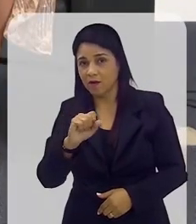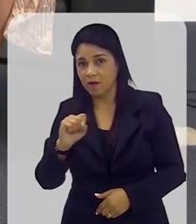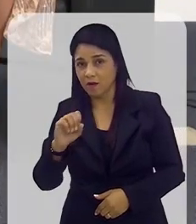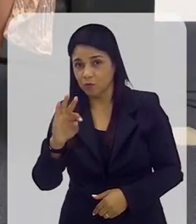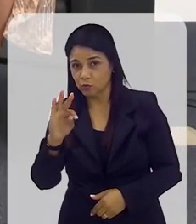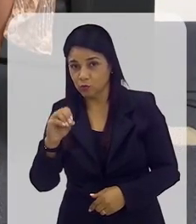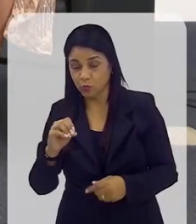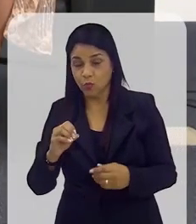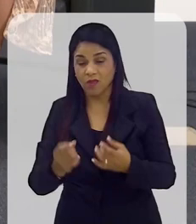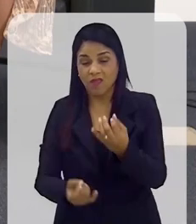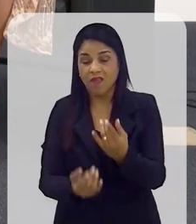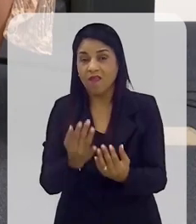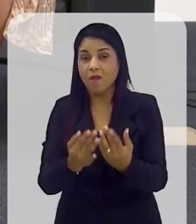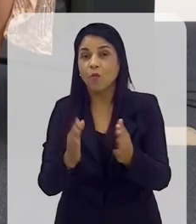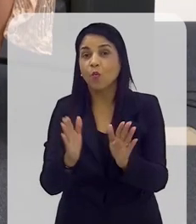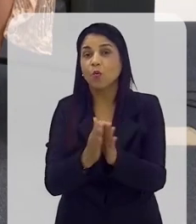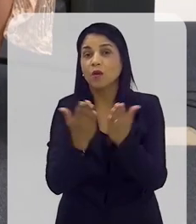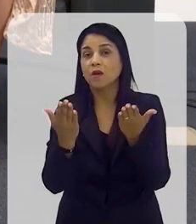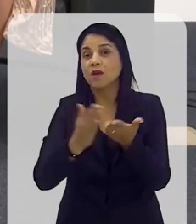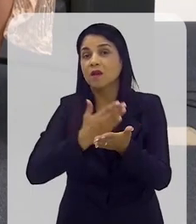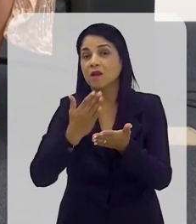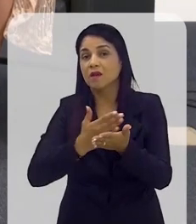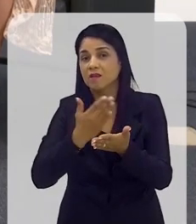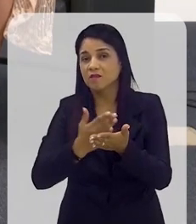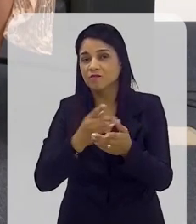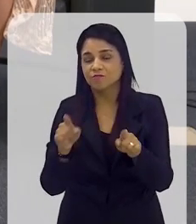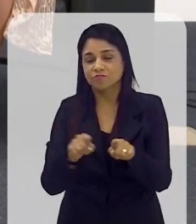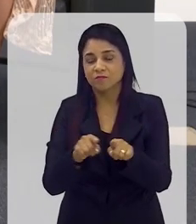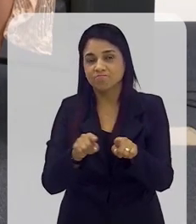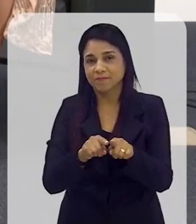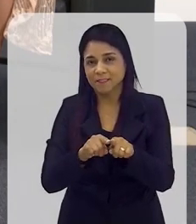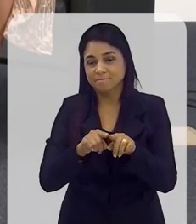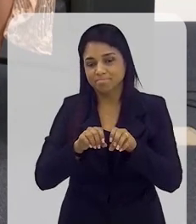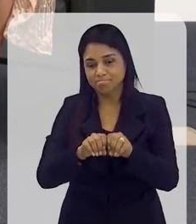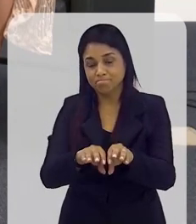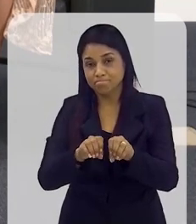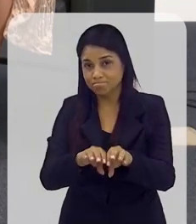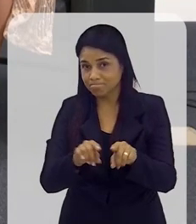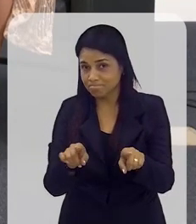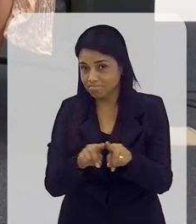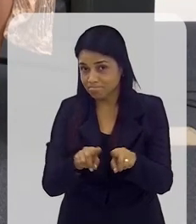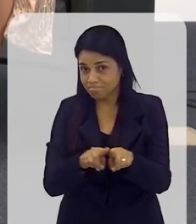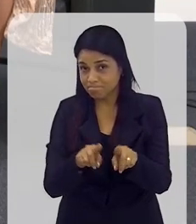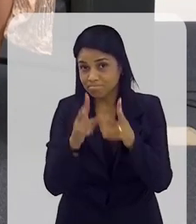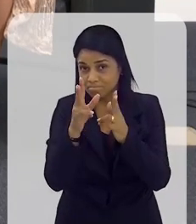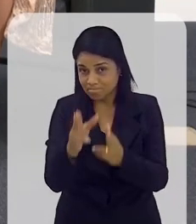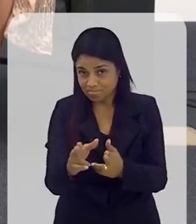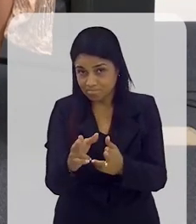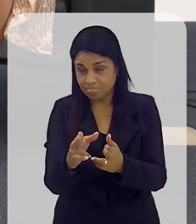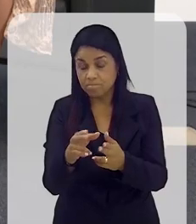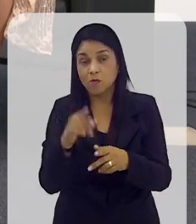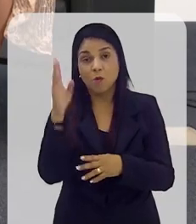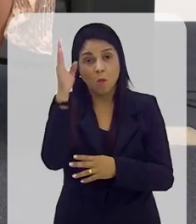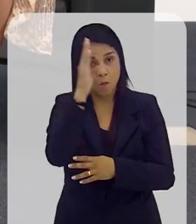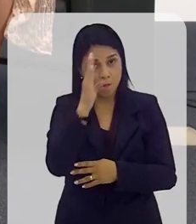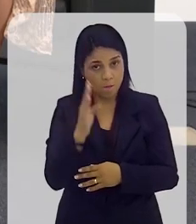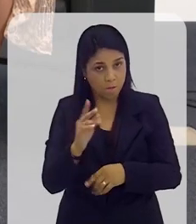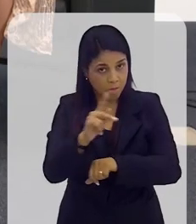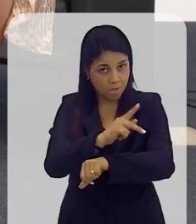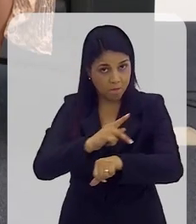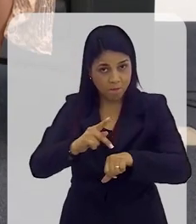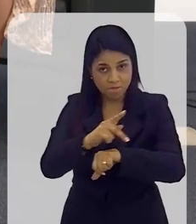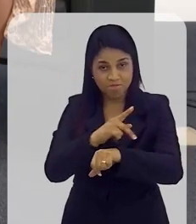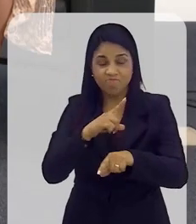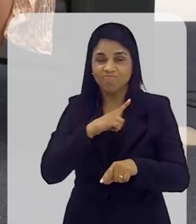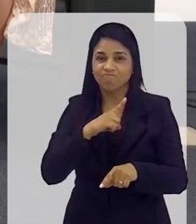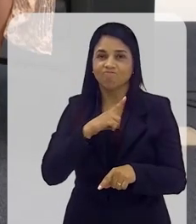livros. Então, é muito simbólico que se queime a educação, que se impeça. Então, a gente vive num país que até hoje a